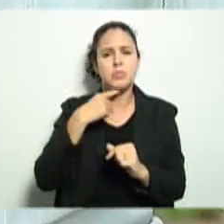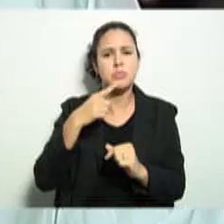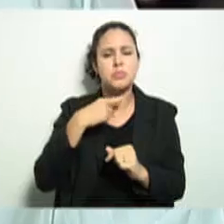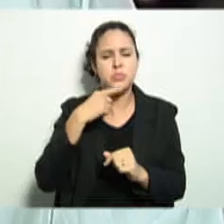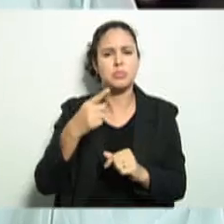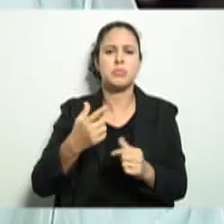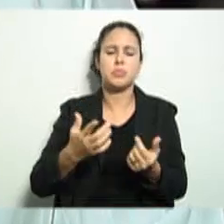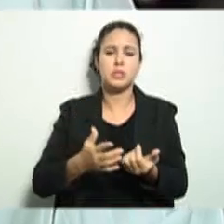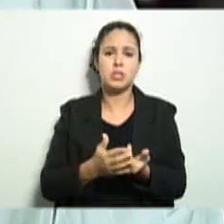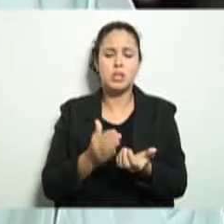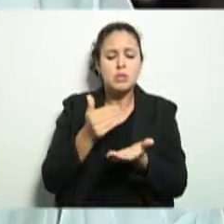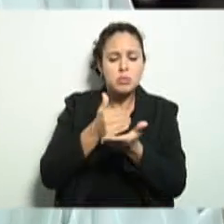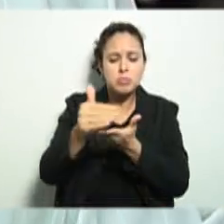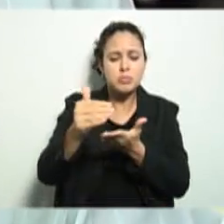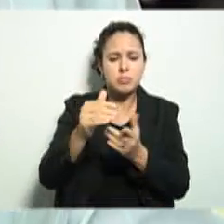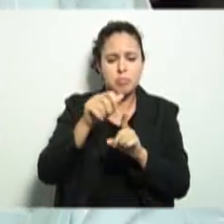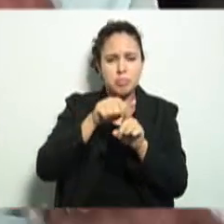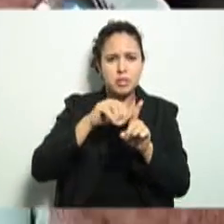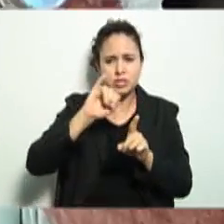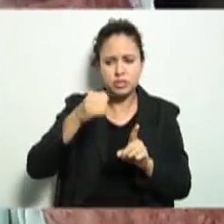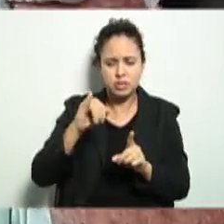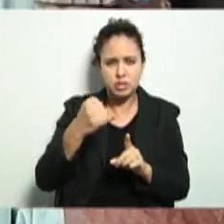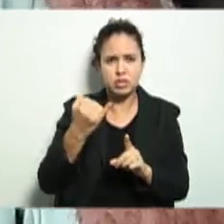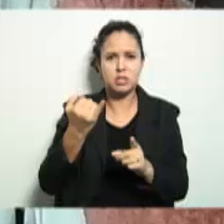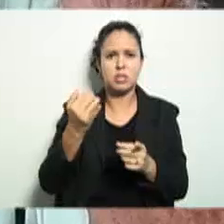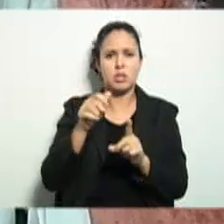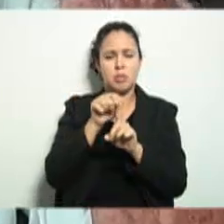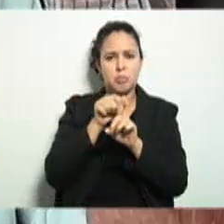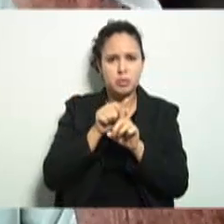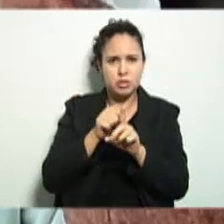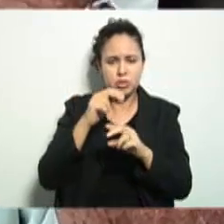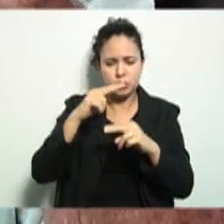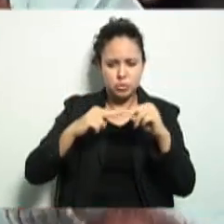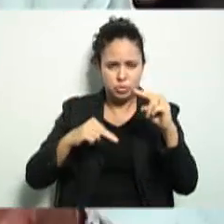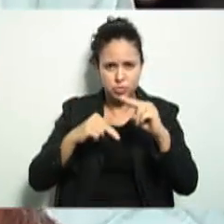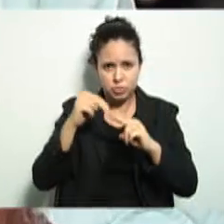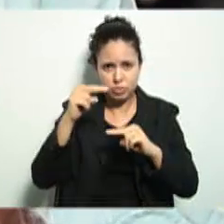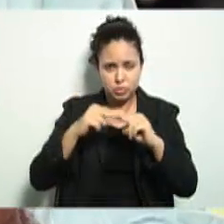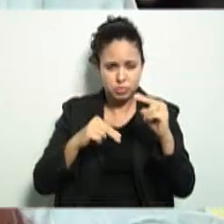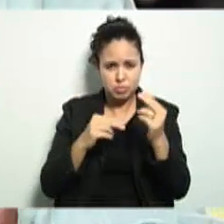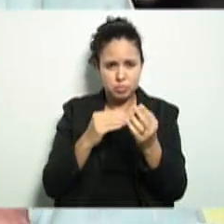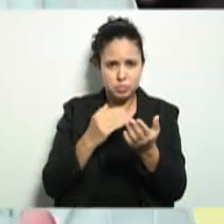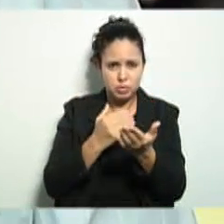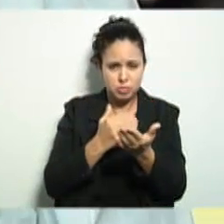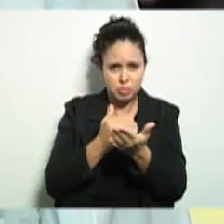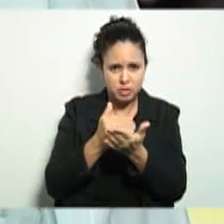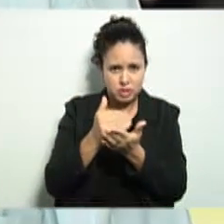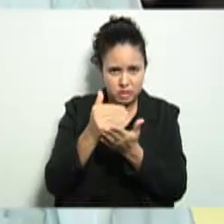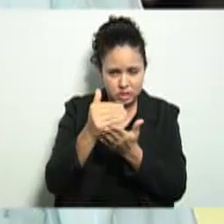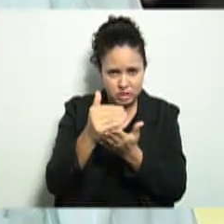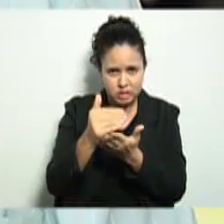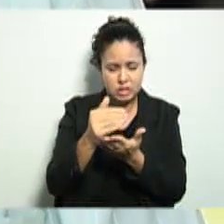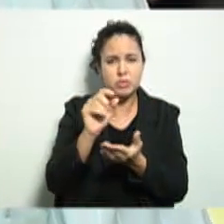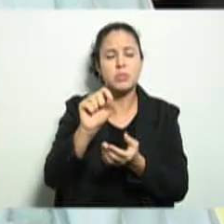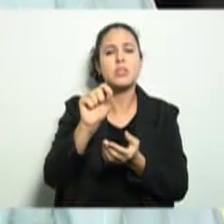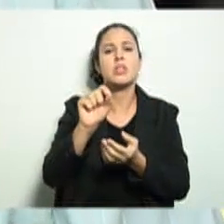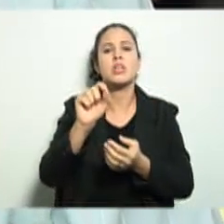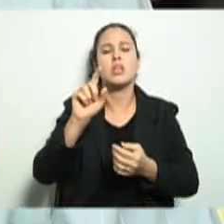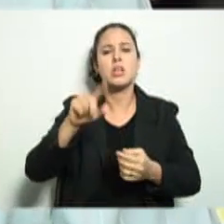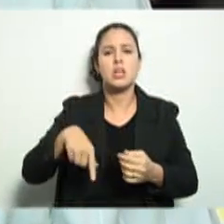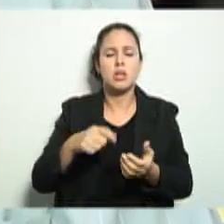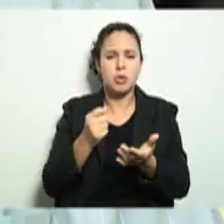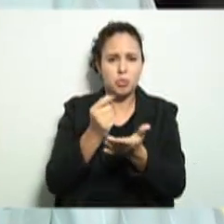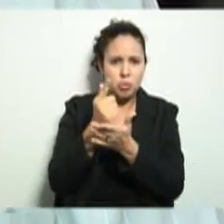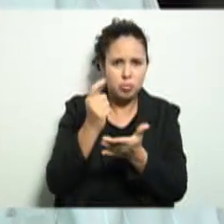janeiro, quando era em junho, a gente fazia aviação. Aqui nós hoje chama fazer o rancho, né? Naquela época era